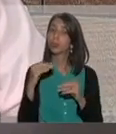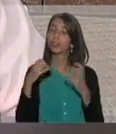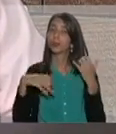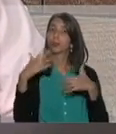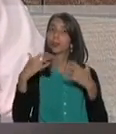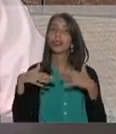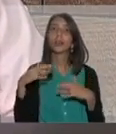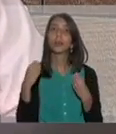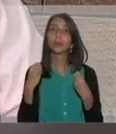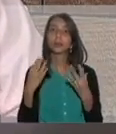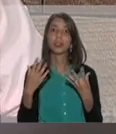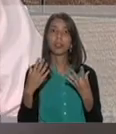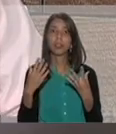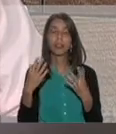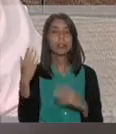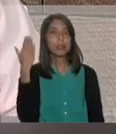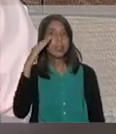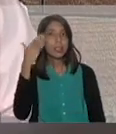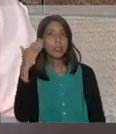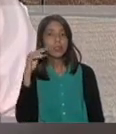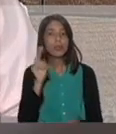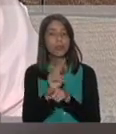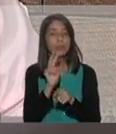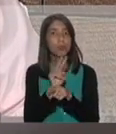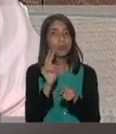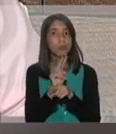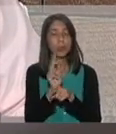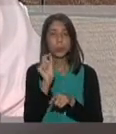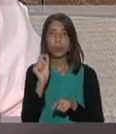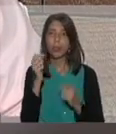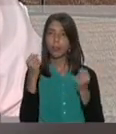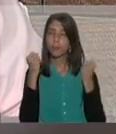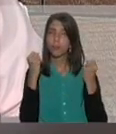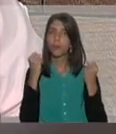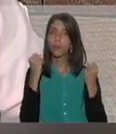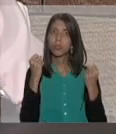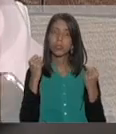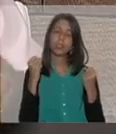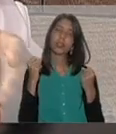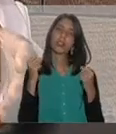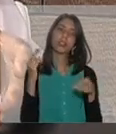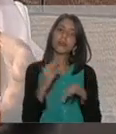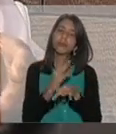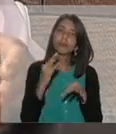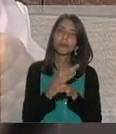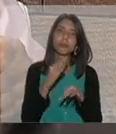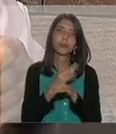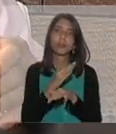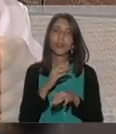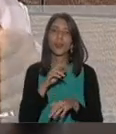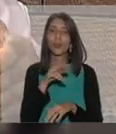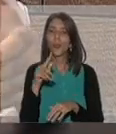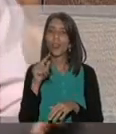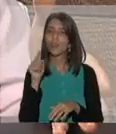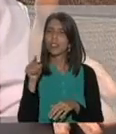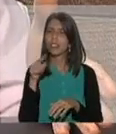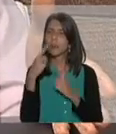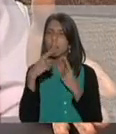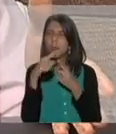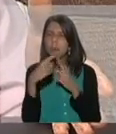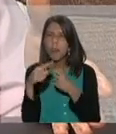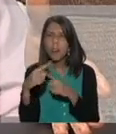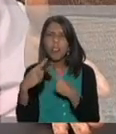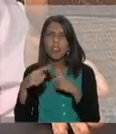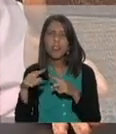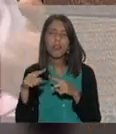para um entendimento simbólico de uma força, de uma resistência, não que você